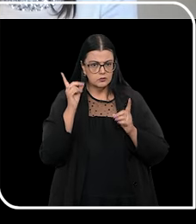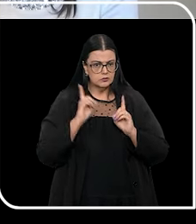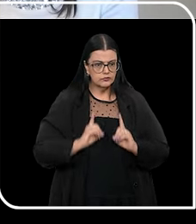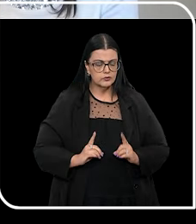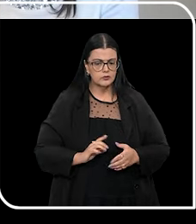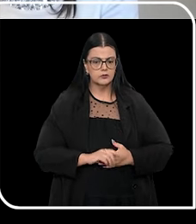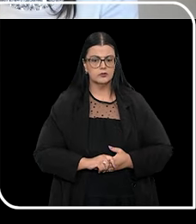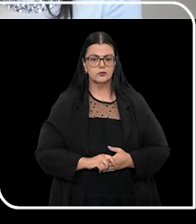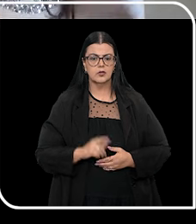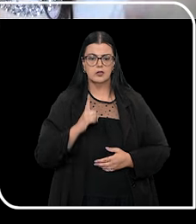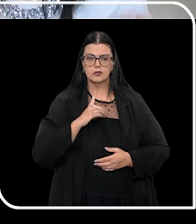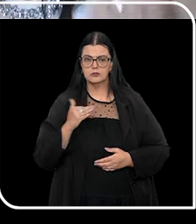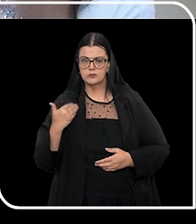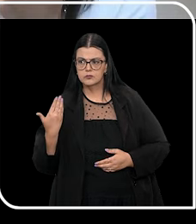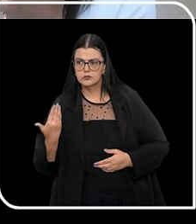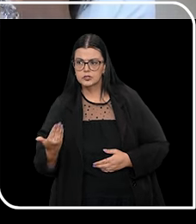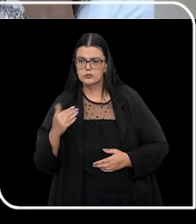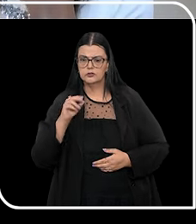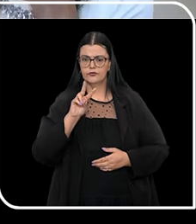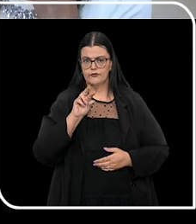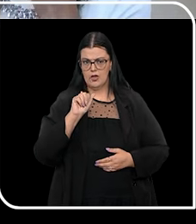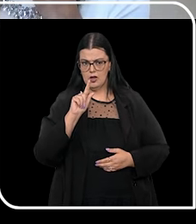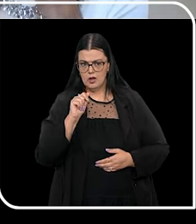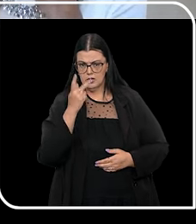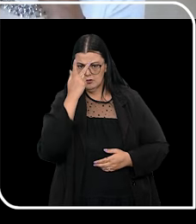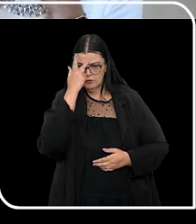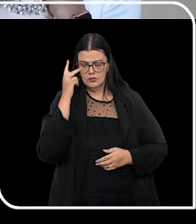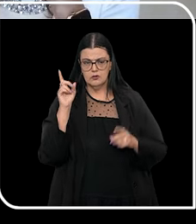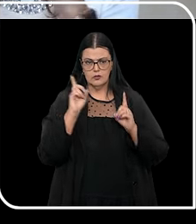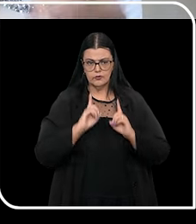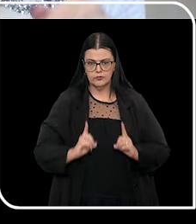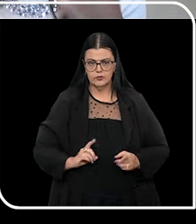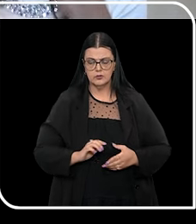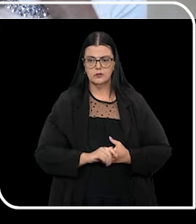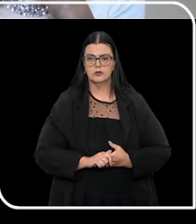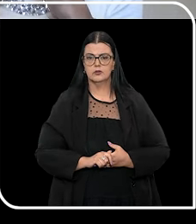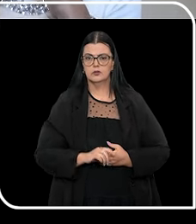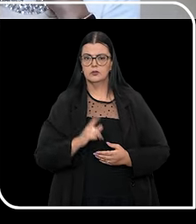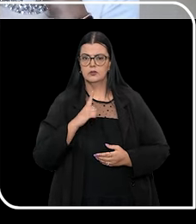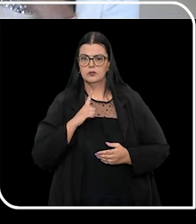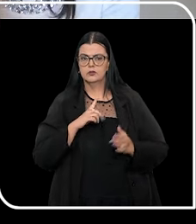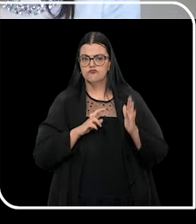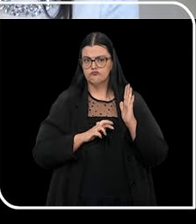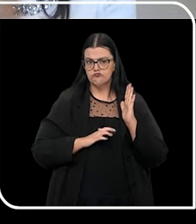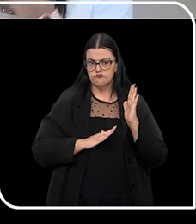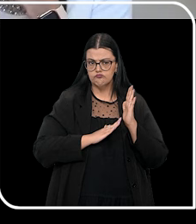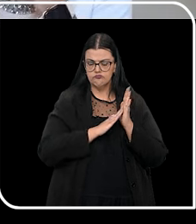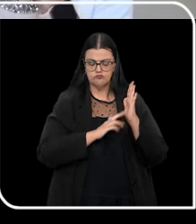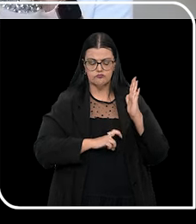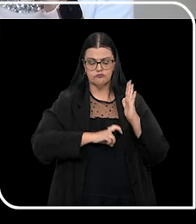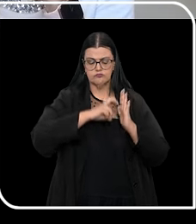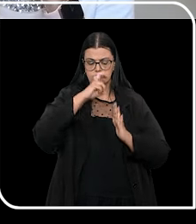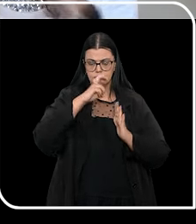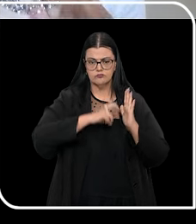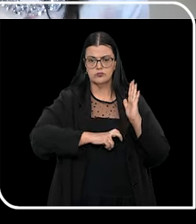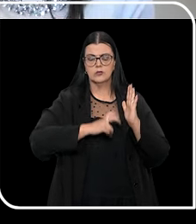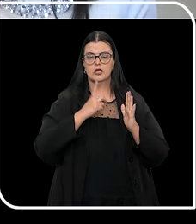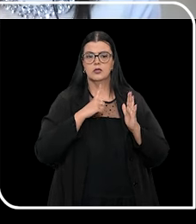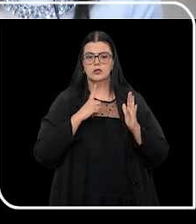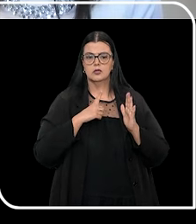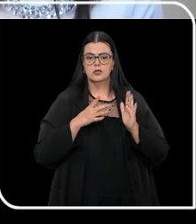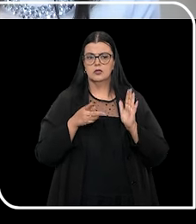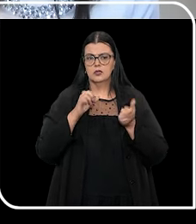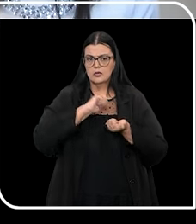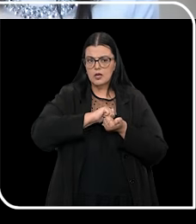deficiência eu vou pedir para ter vaga para para deficiên eu vou pedir para ter uma rampa de acesso para ter um elevador para ter um